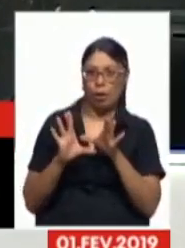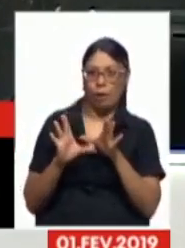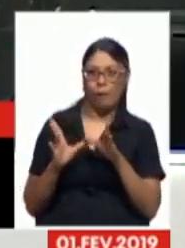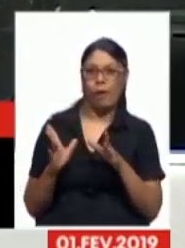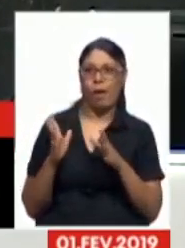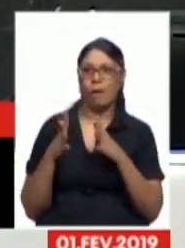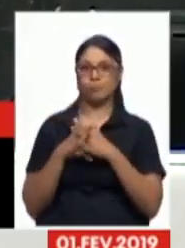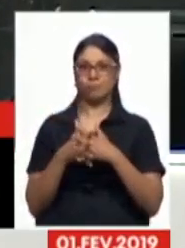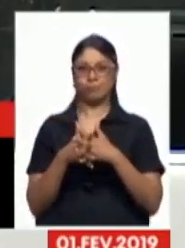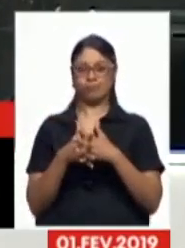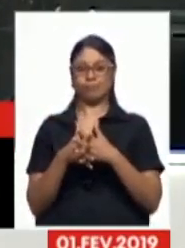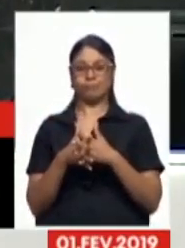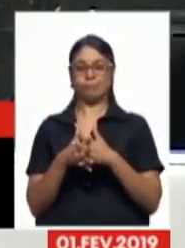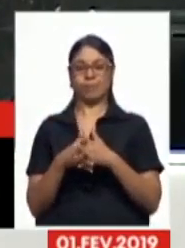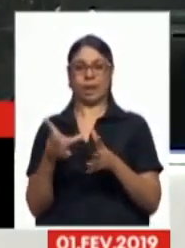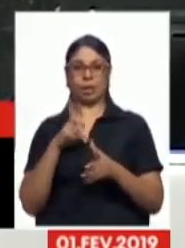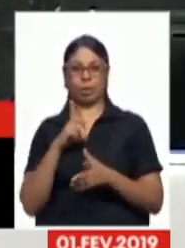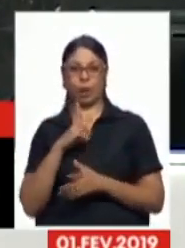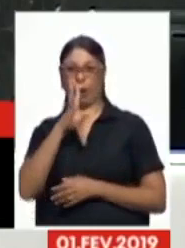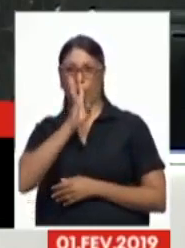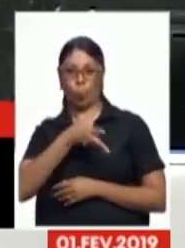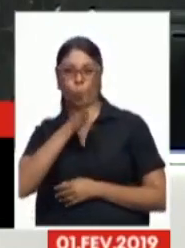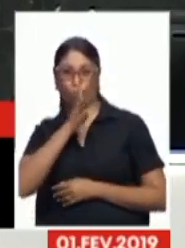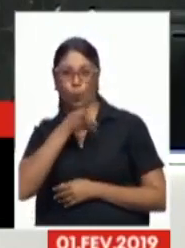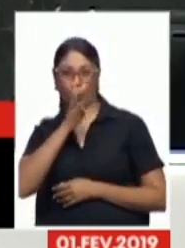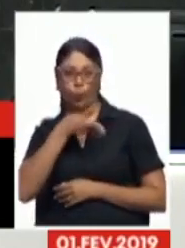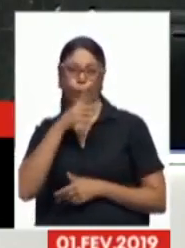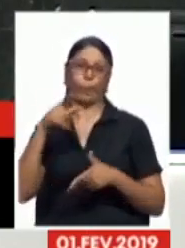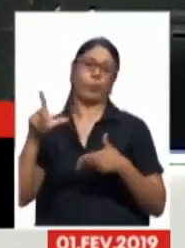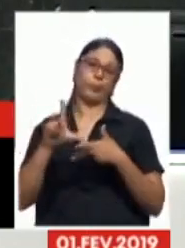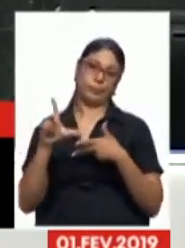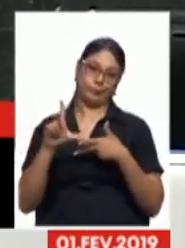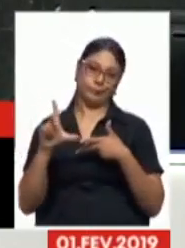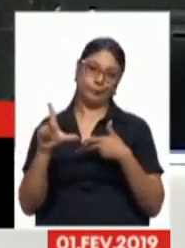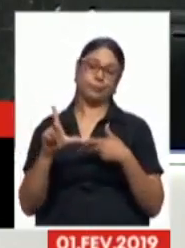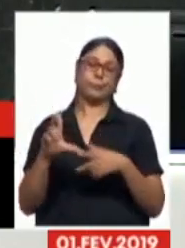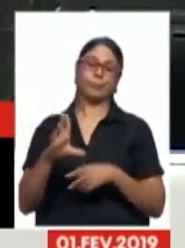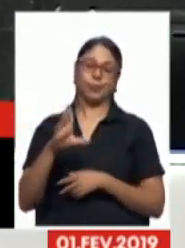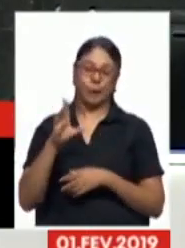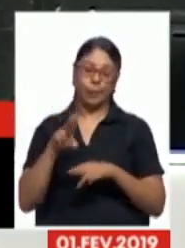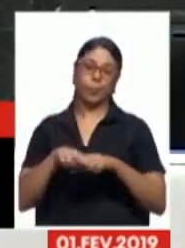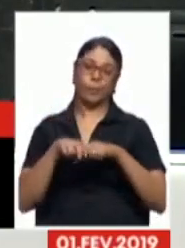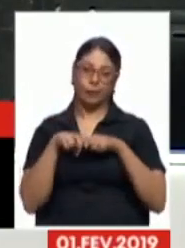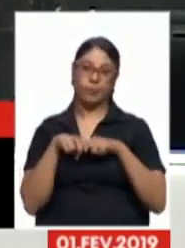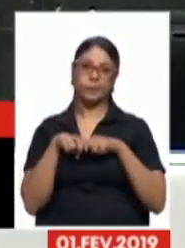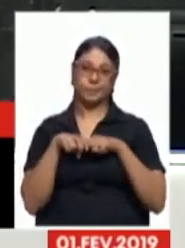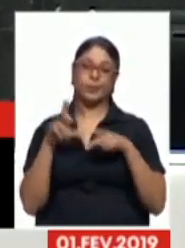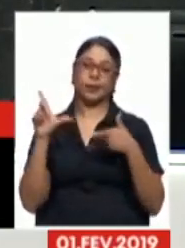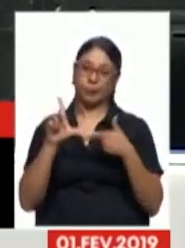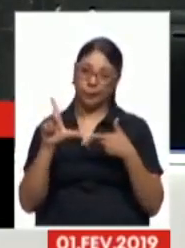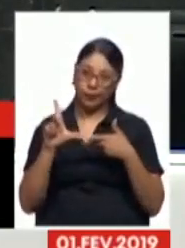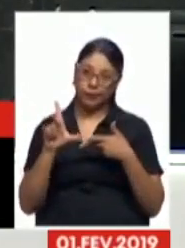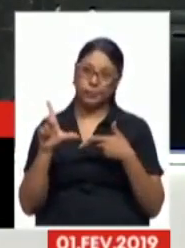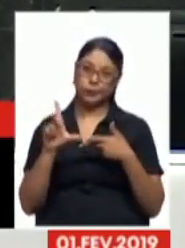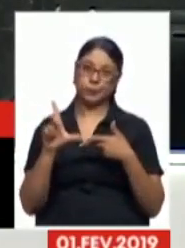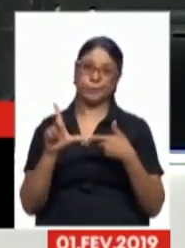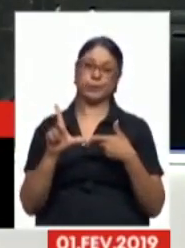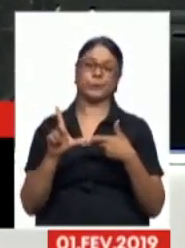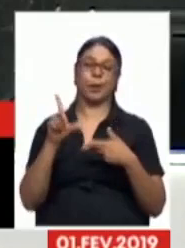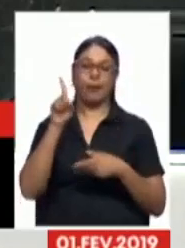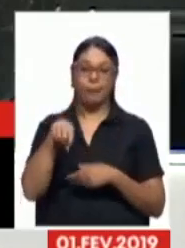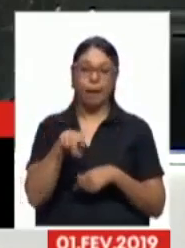em riste são apontados para o poder legislativo, exatamente porque é ele, o legislativo, o